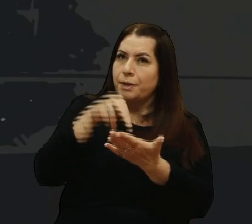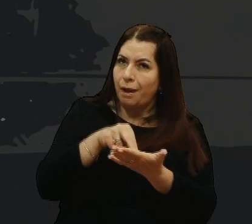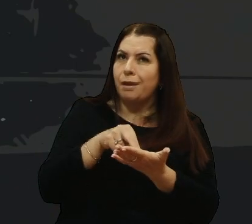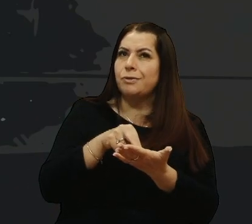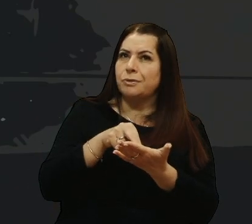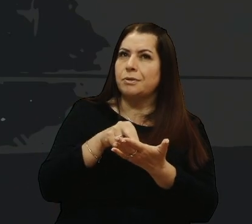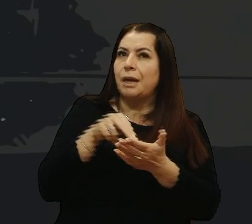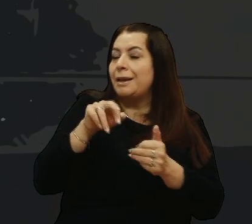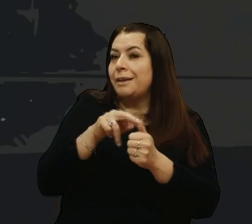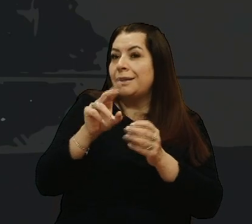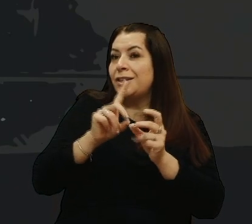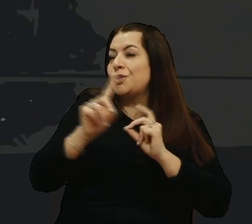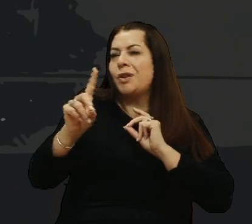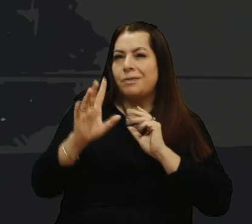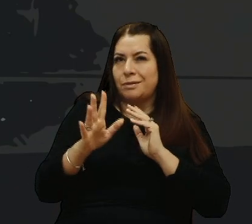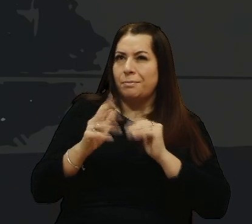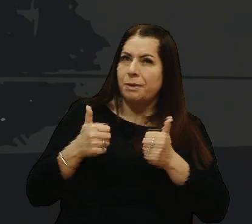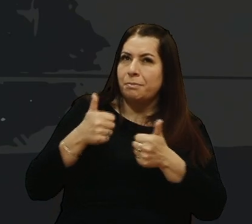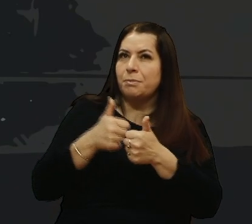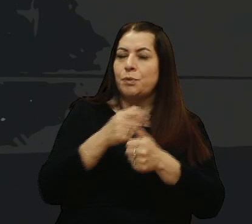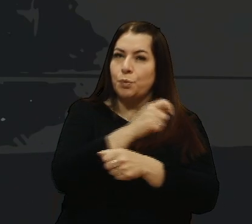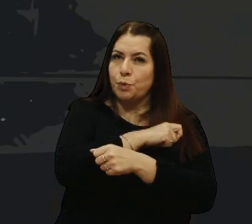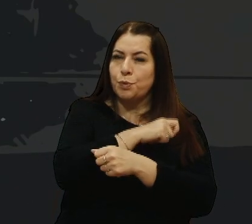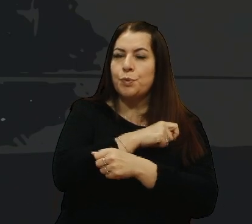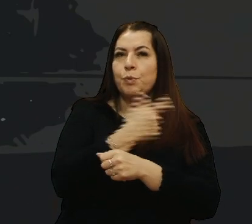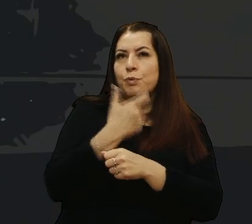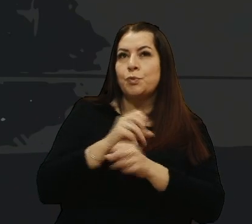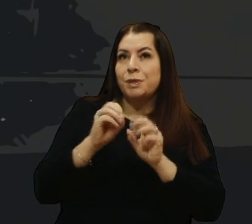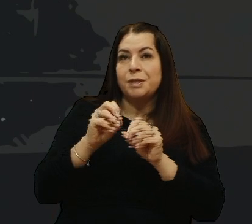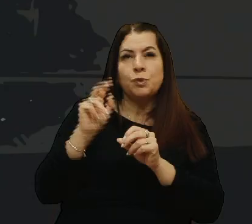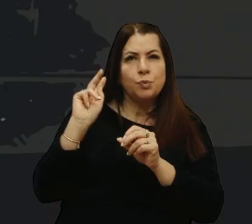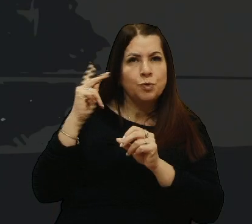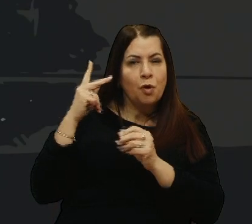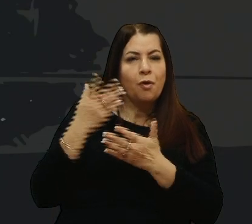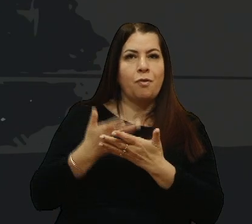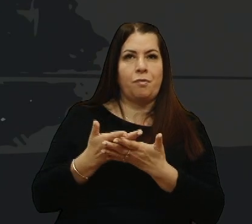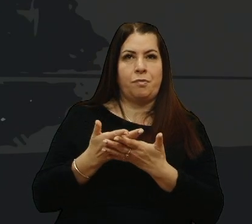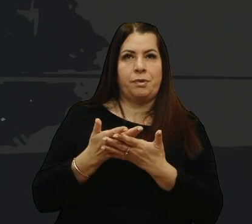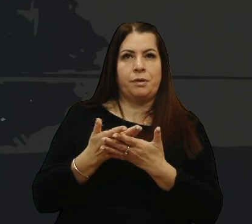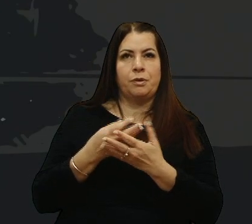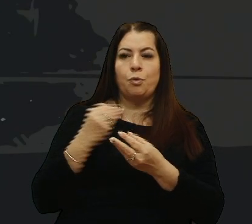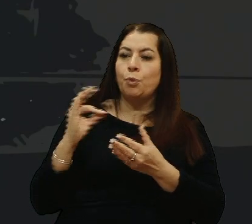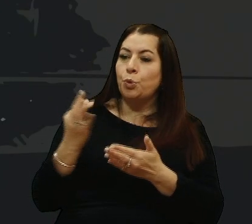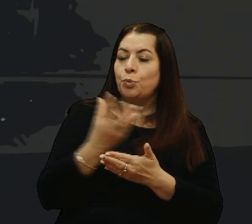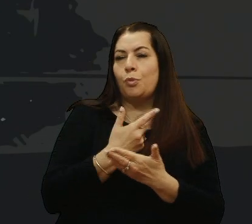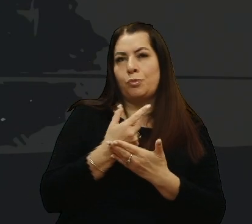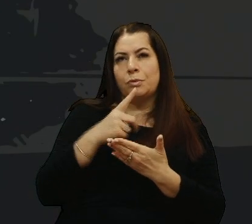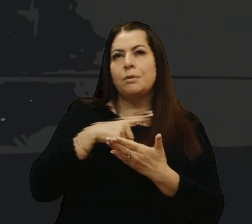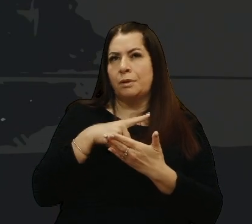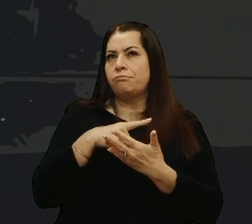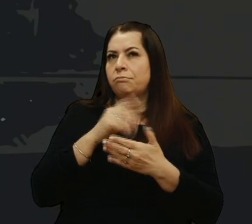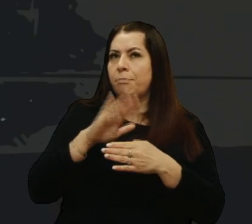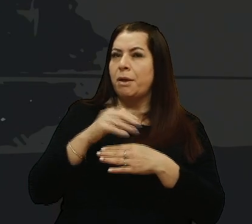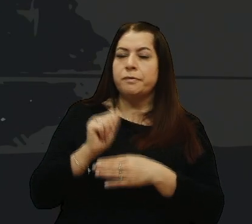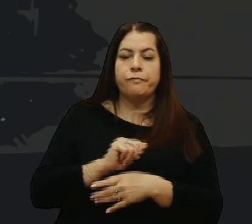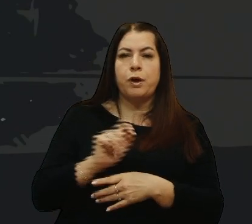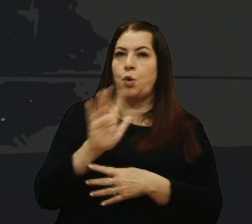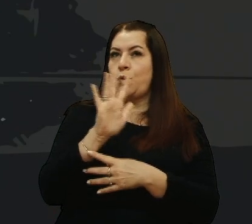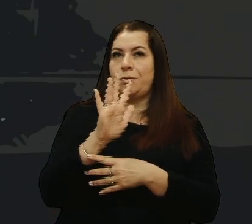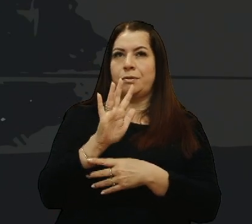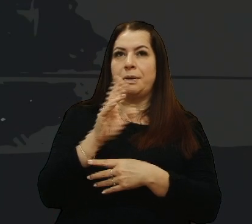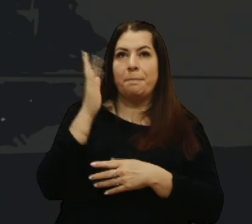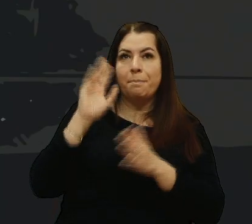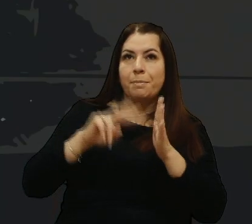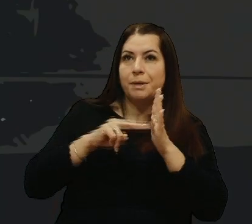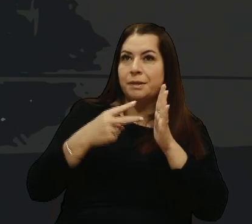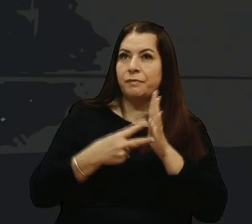realidade que está muito distante, mas é aproximada do aluno, eu acho que o ensino da história, o ensino como um todo, ele tem muito mais valor, tem muito mais